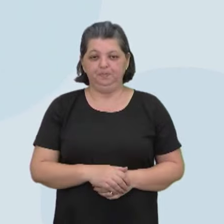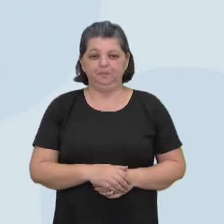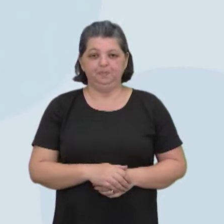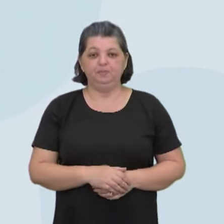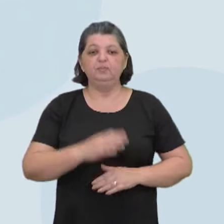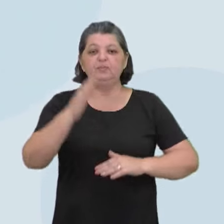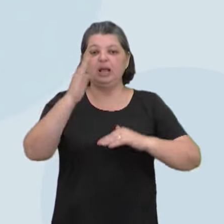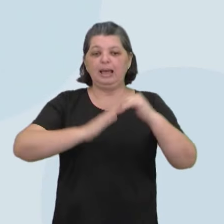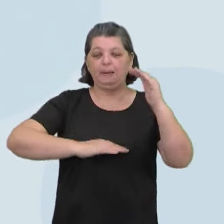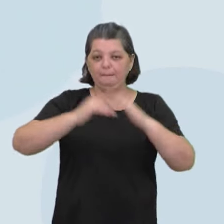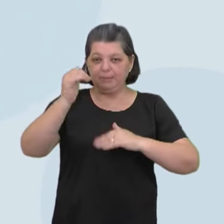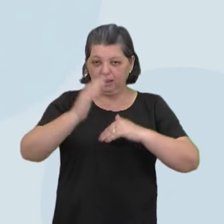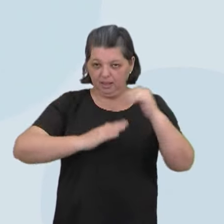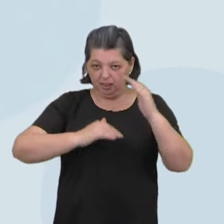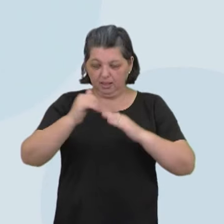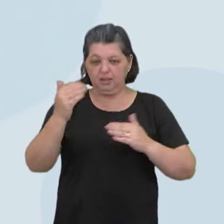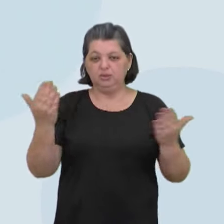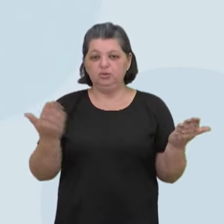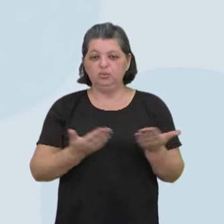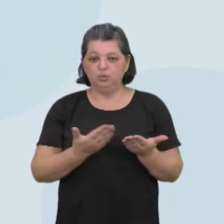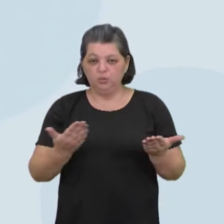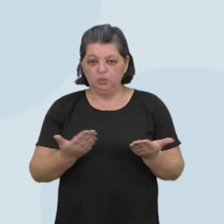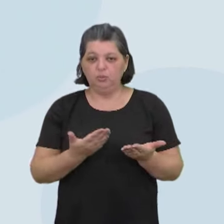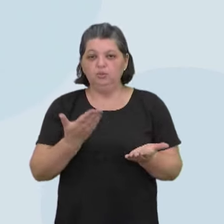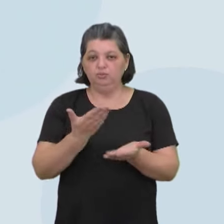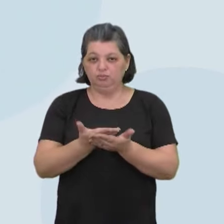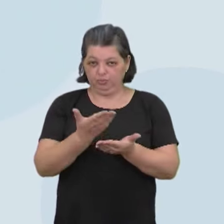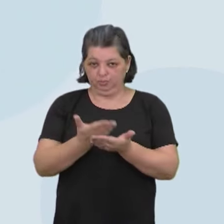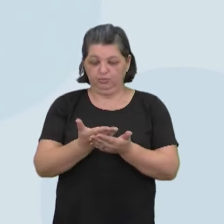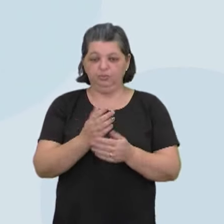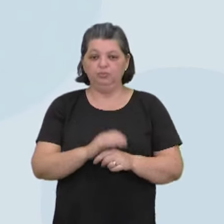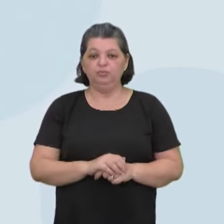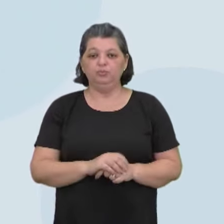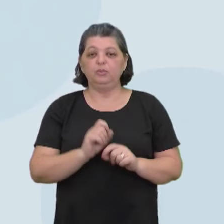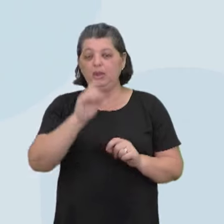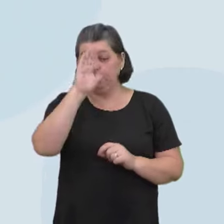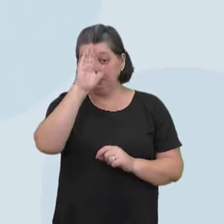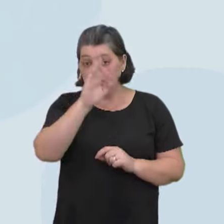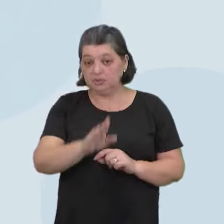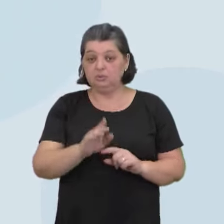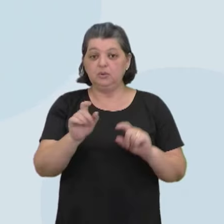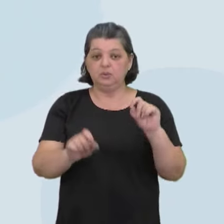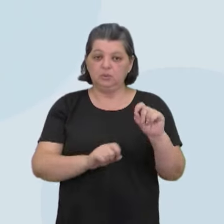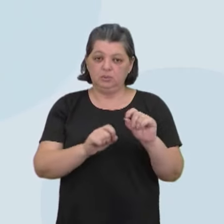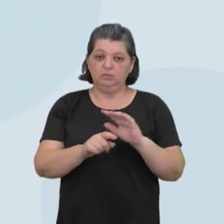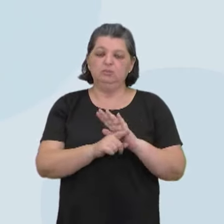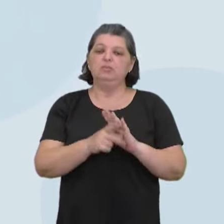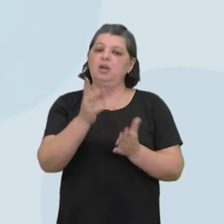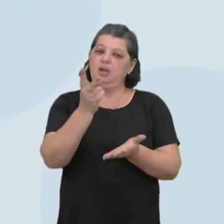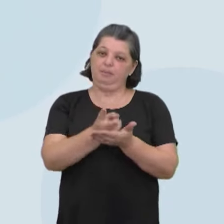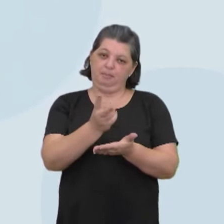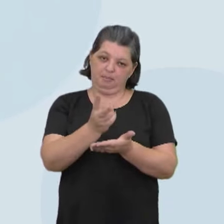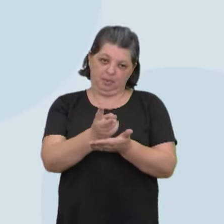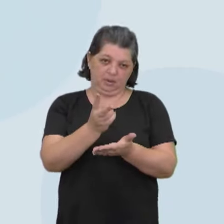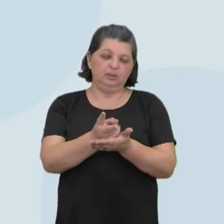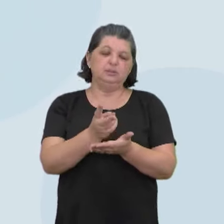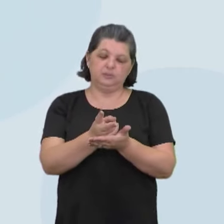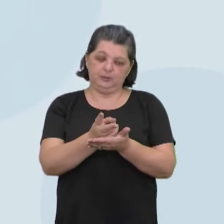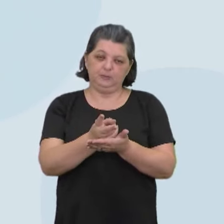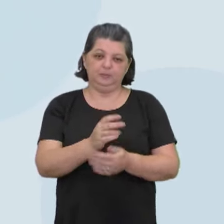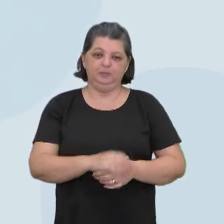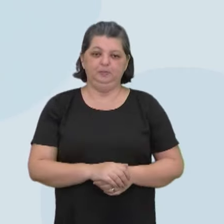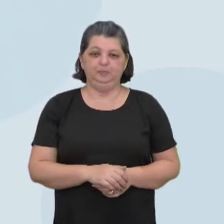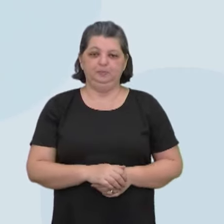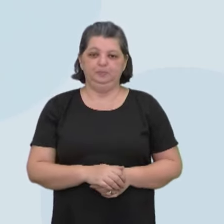A habilidade que a gente vai mobilizar na nossa aula é fundamentalmente a mesma sempre, ela